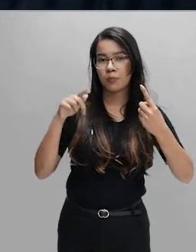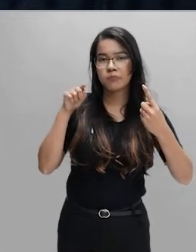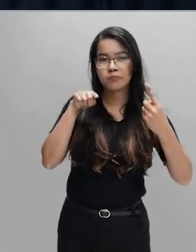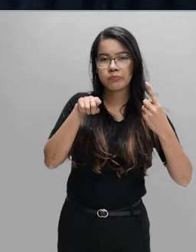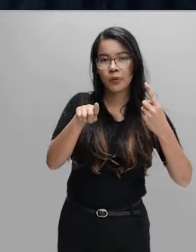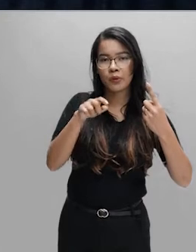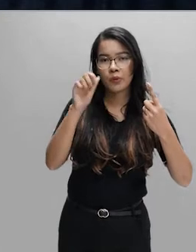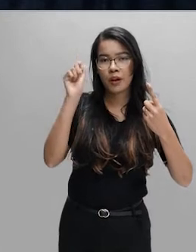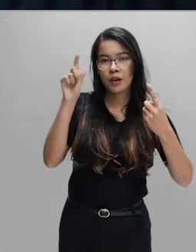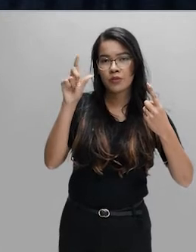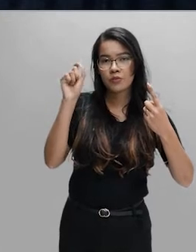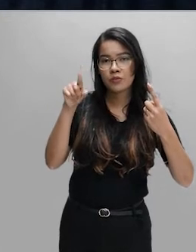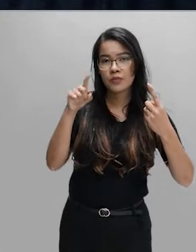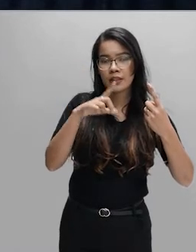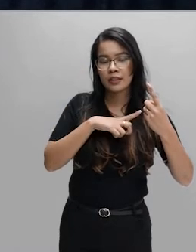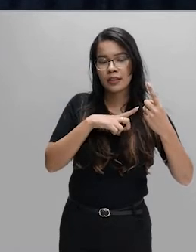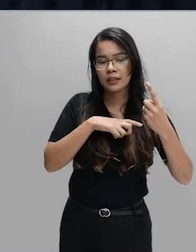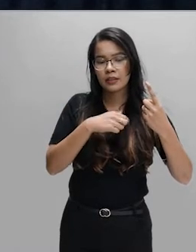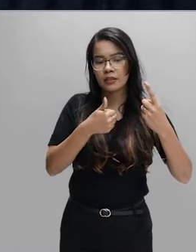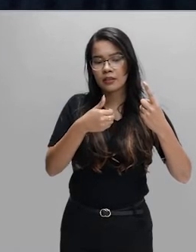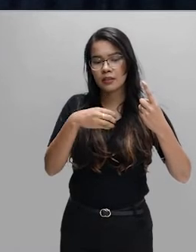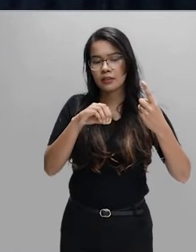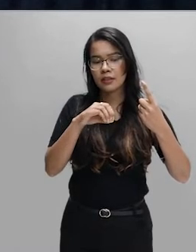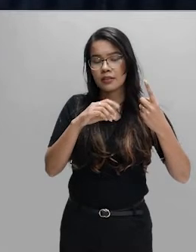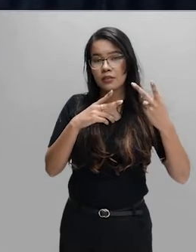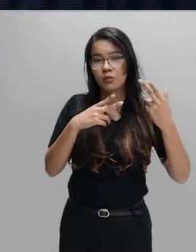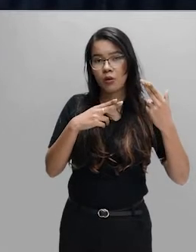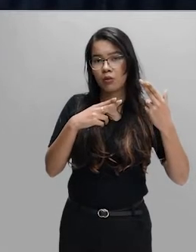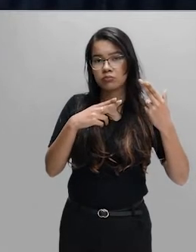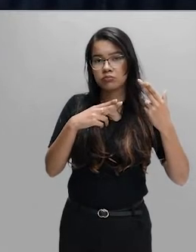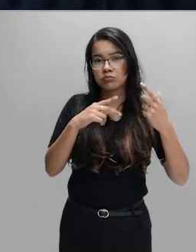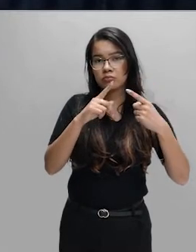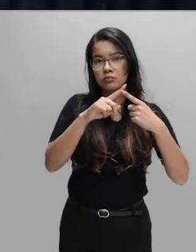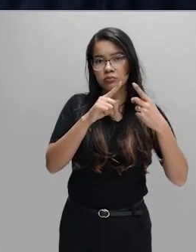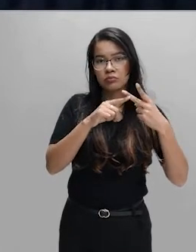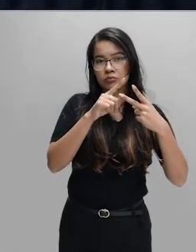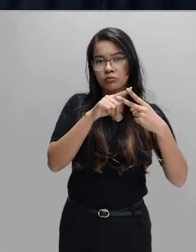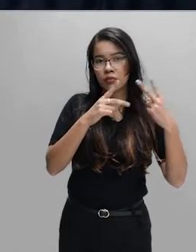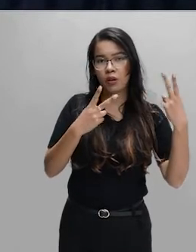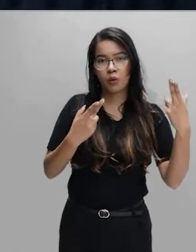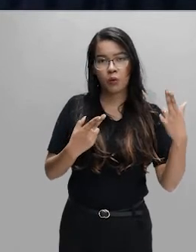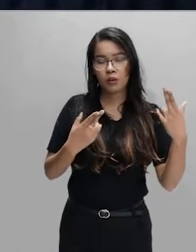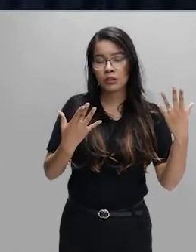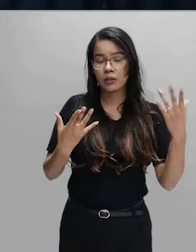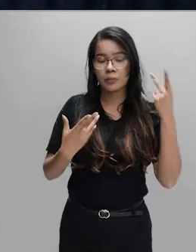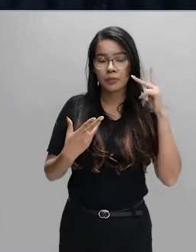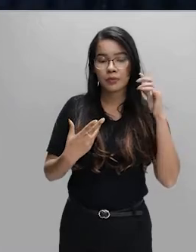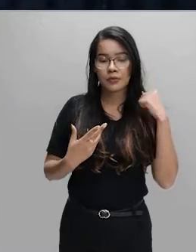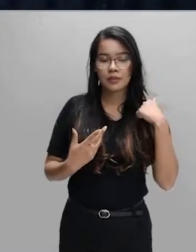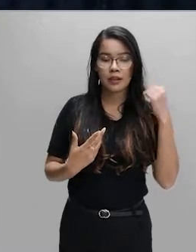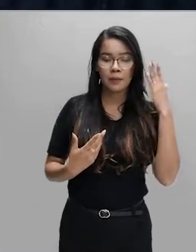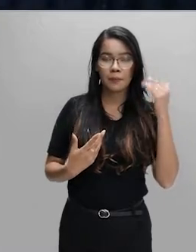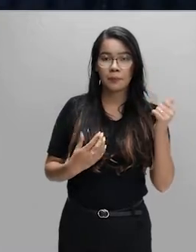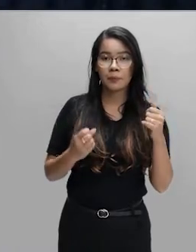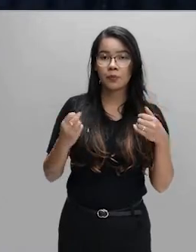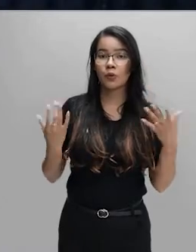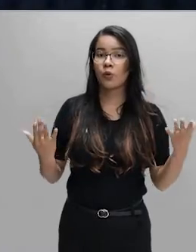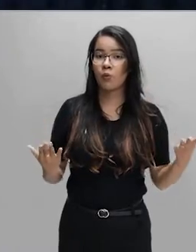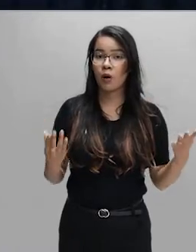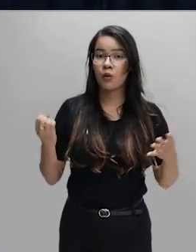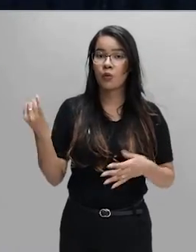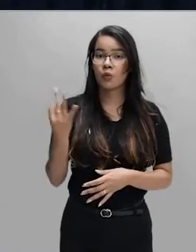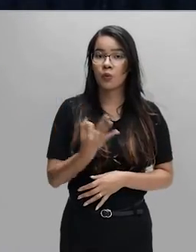tem a população 10, tanto do predador quanto da presa, tá? Então, para eu saber quantas